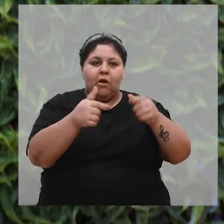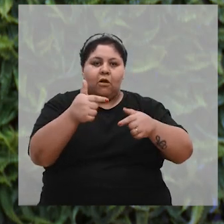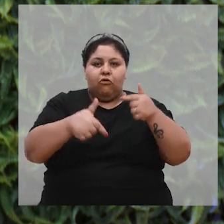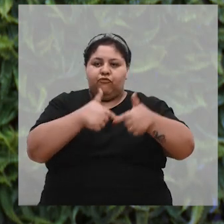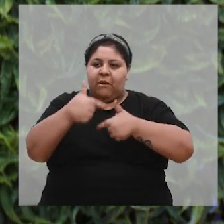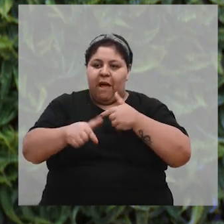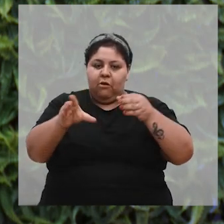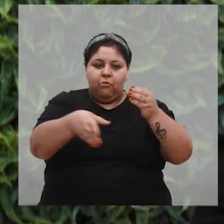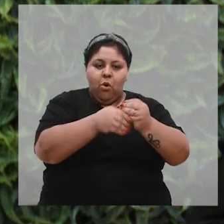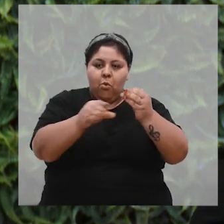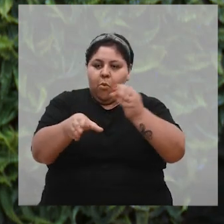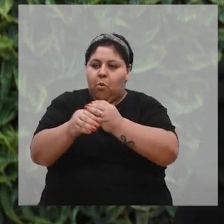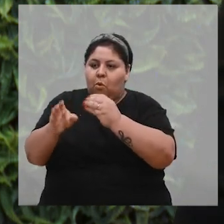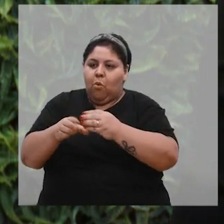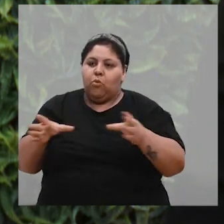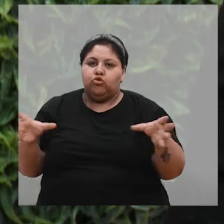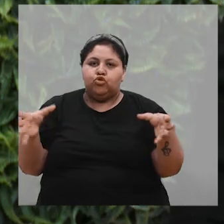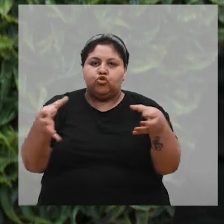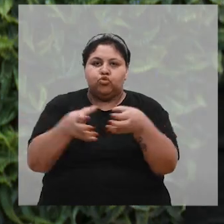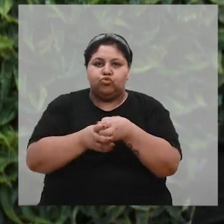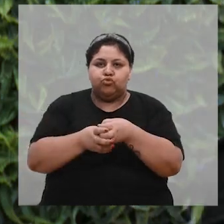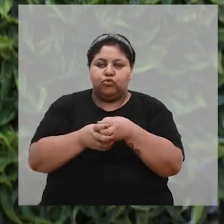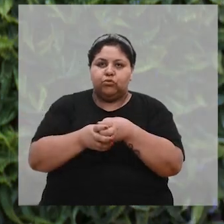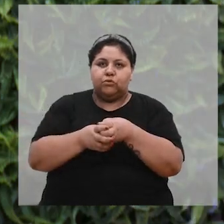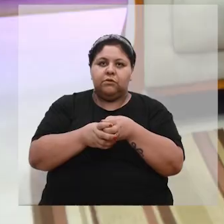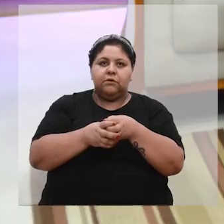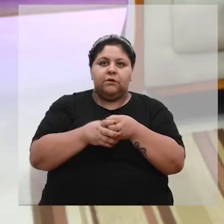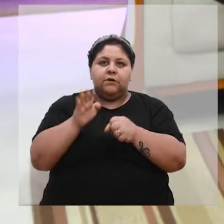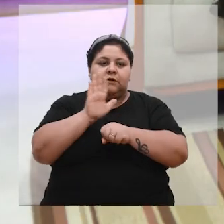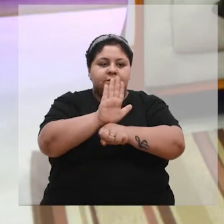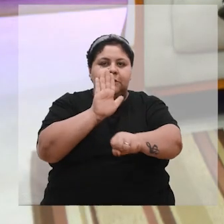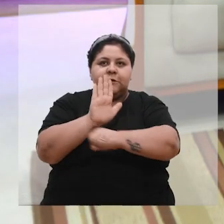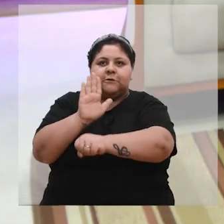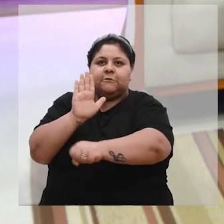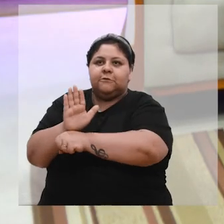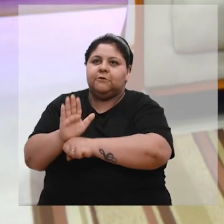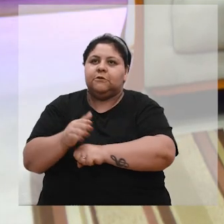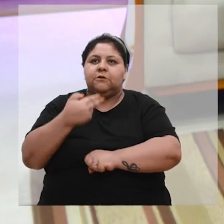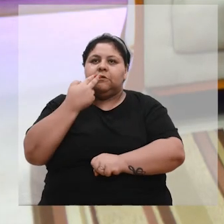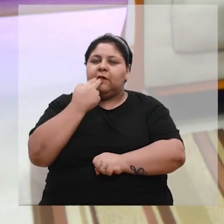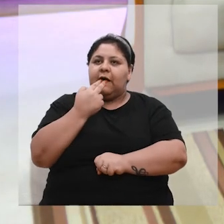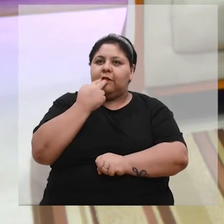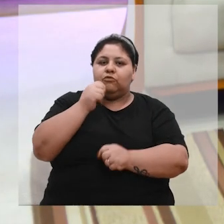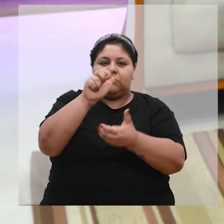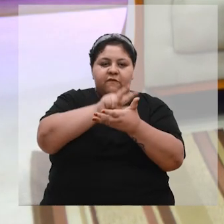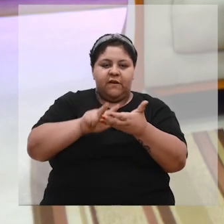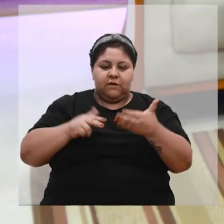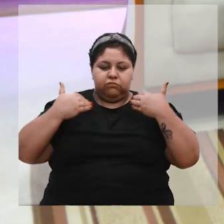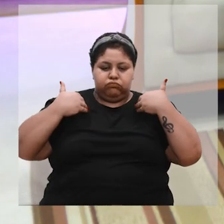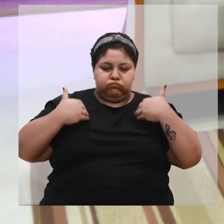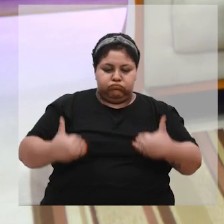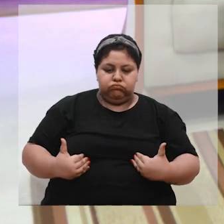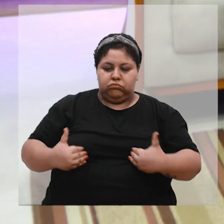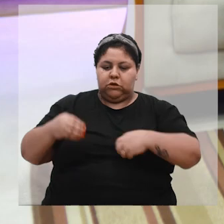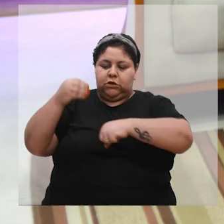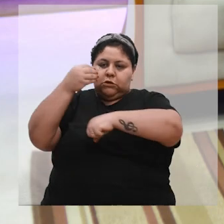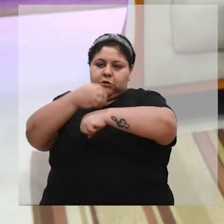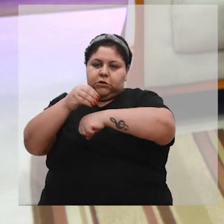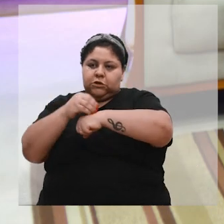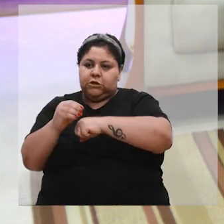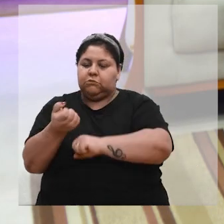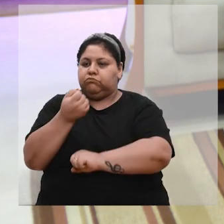trabalho vai complementando o outro, né. Então, a Nutri, ela faz toda a avaliação corporal, realiza a indicação